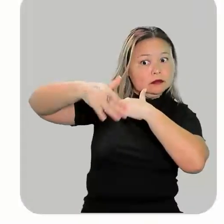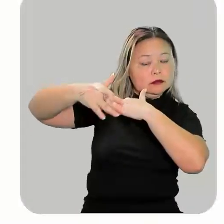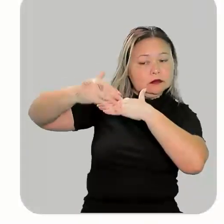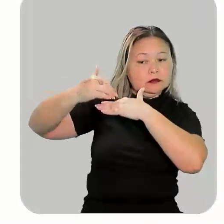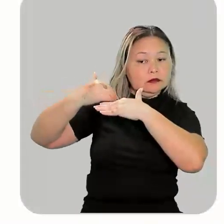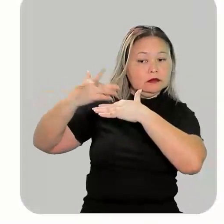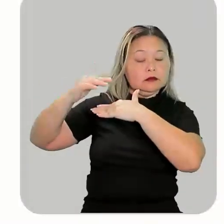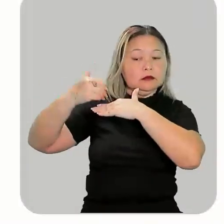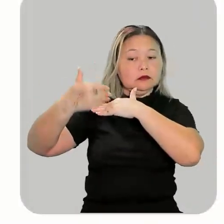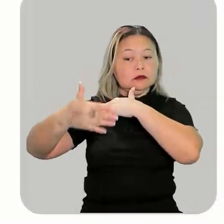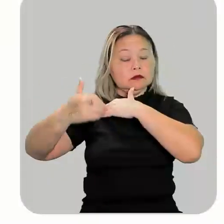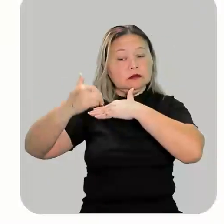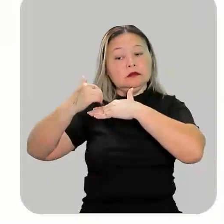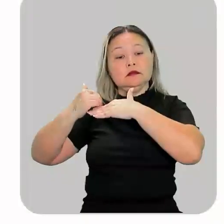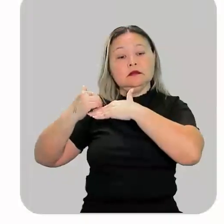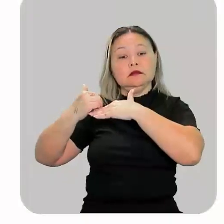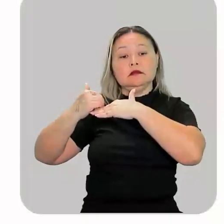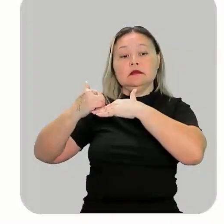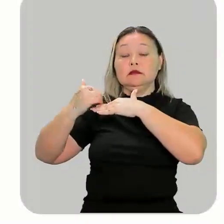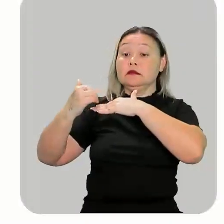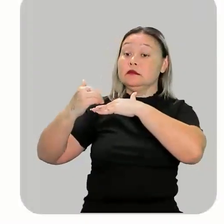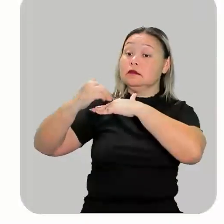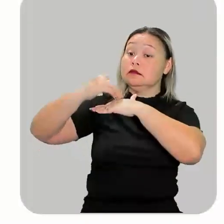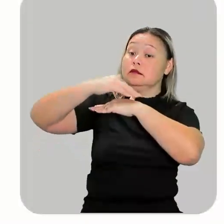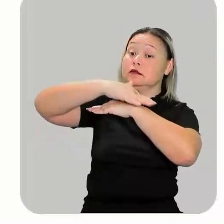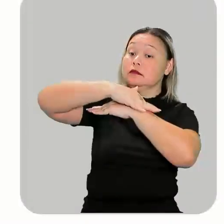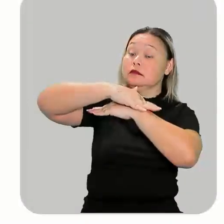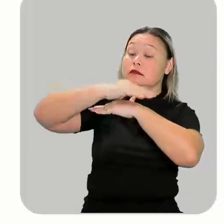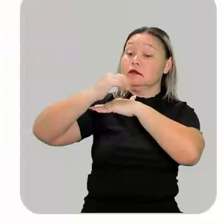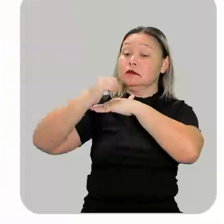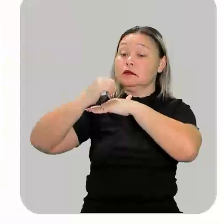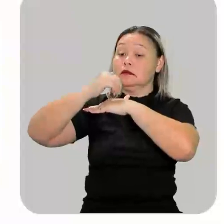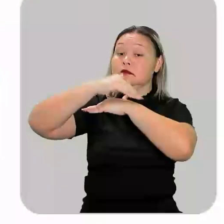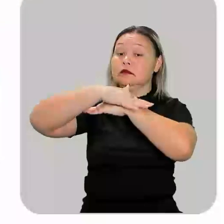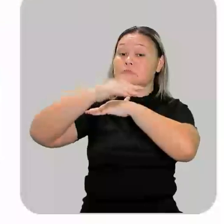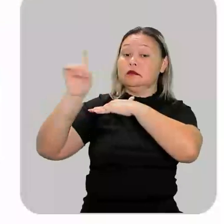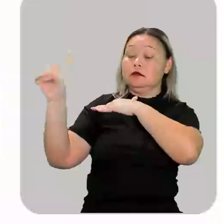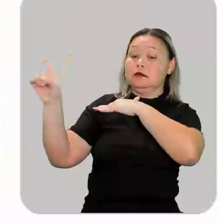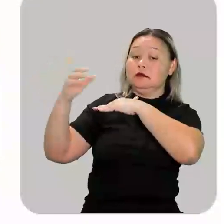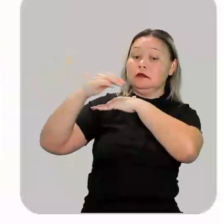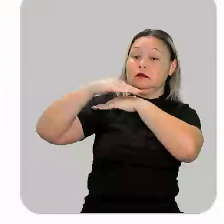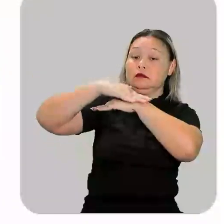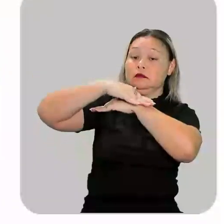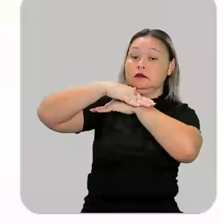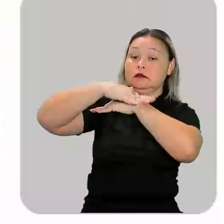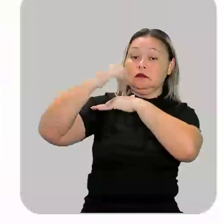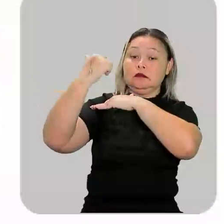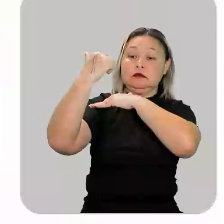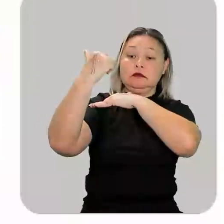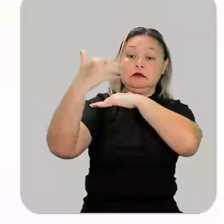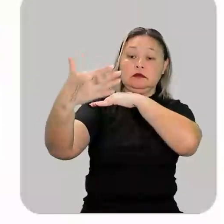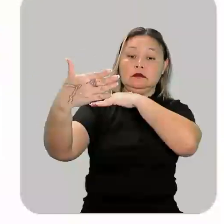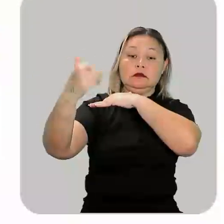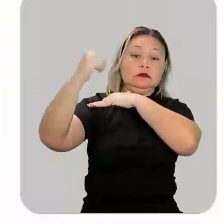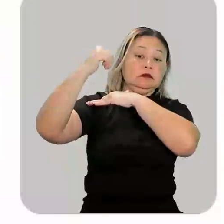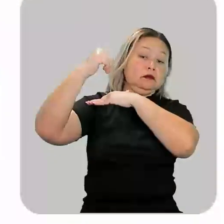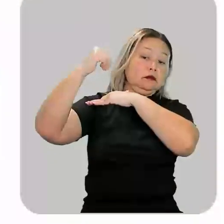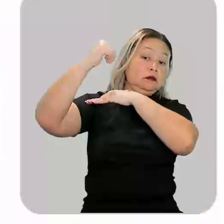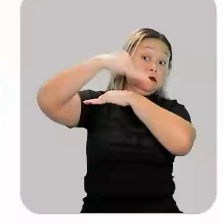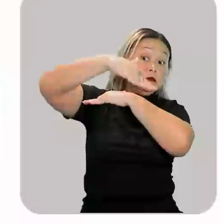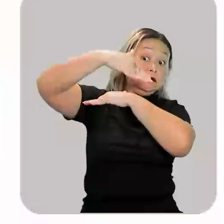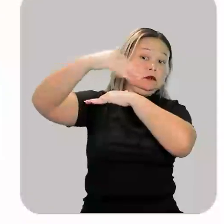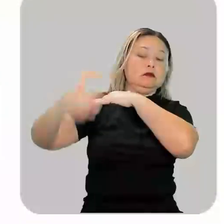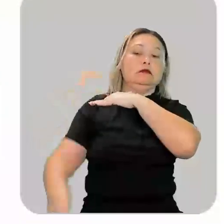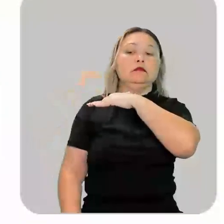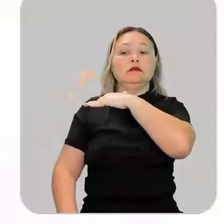esquerda, lateral direita e para frente, né? E para a frente da casinha, ó. Lateral e